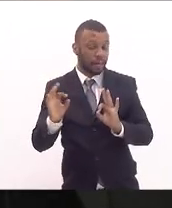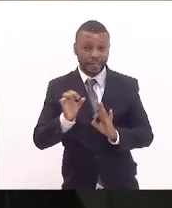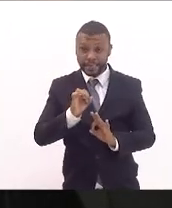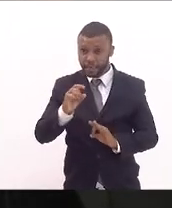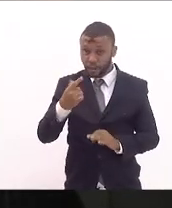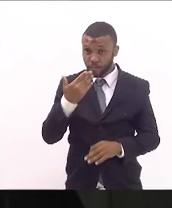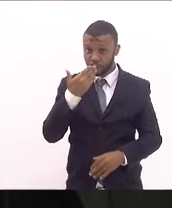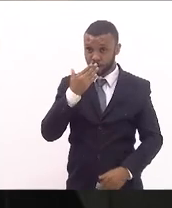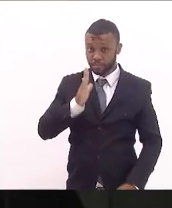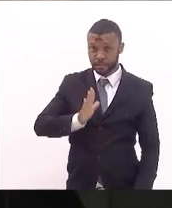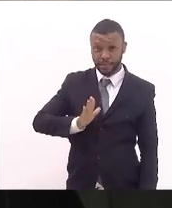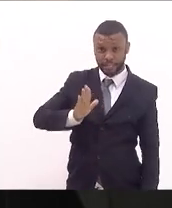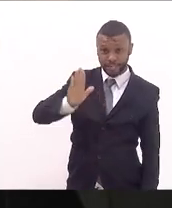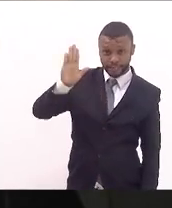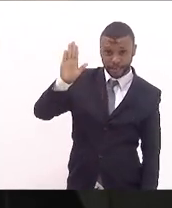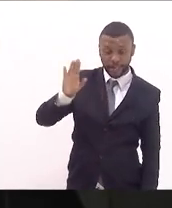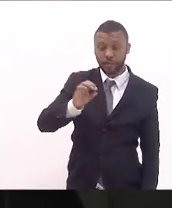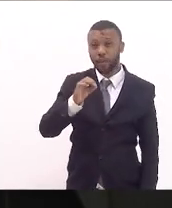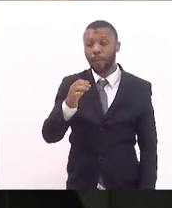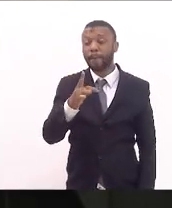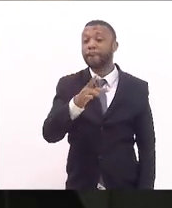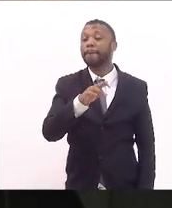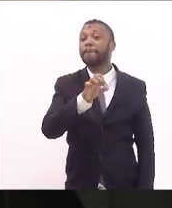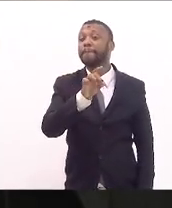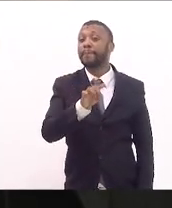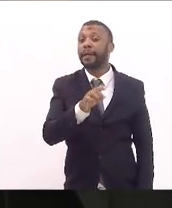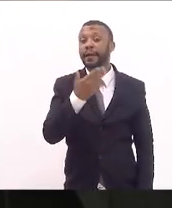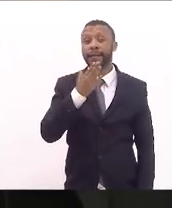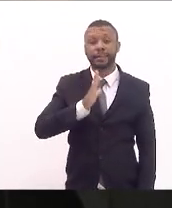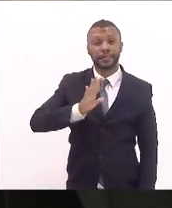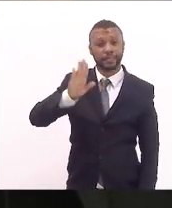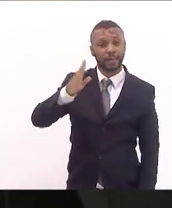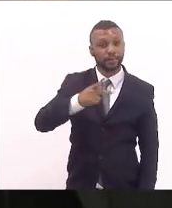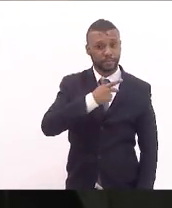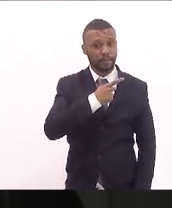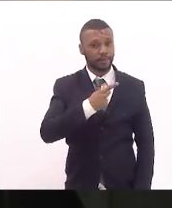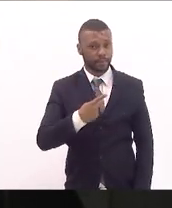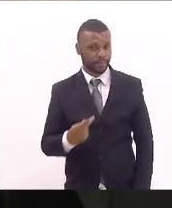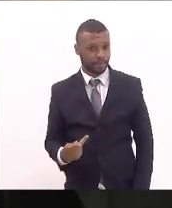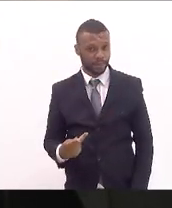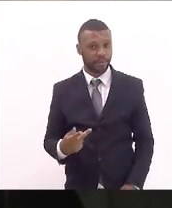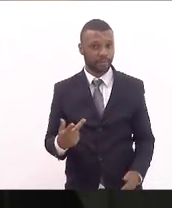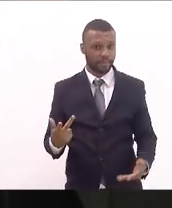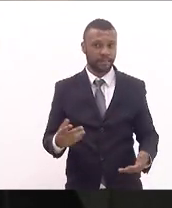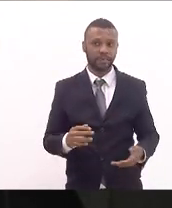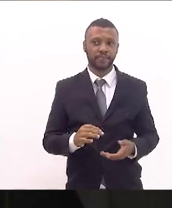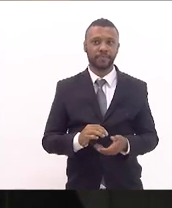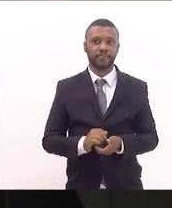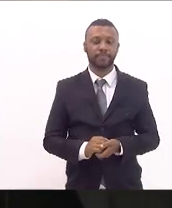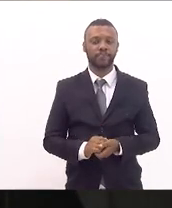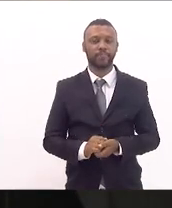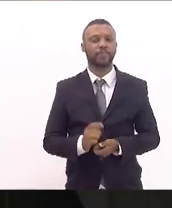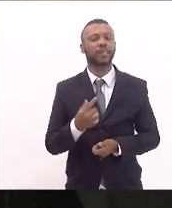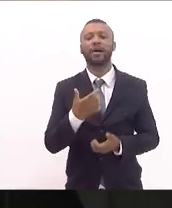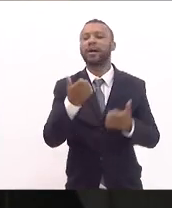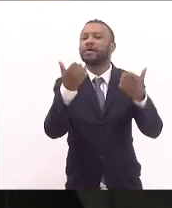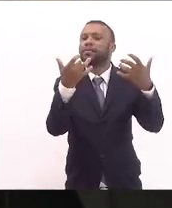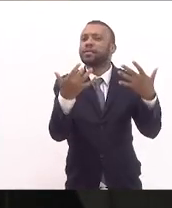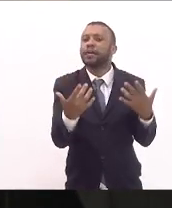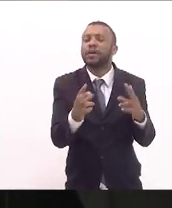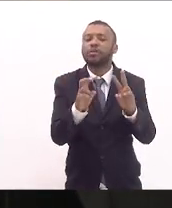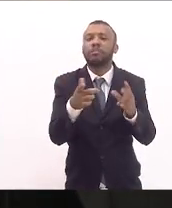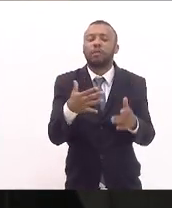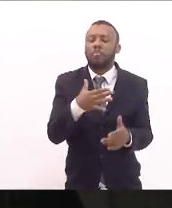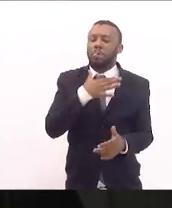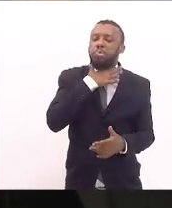candidato ou pré-candidato à presidência da república eu ia falar sobre o